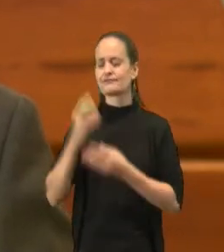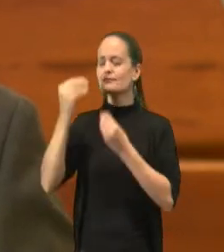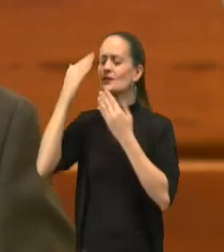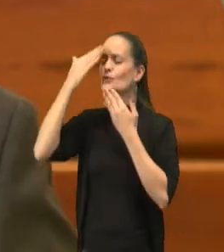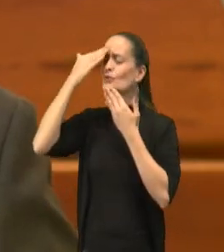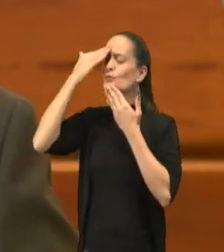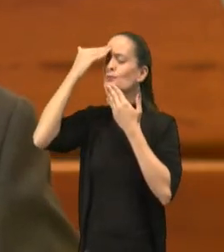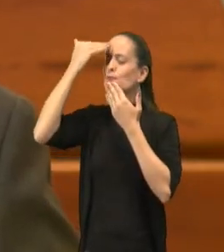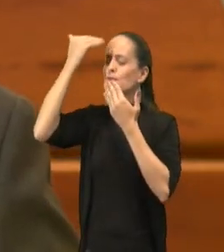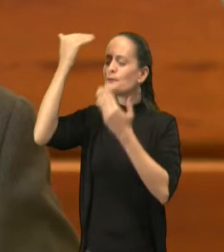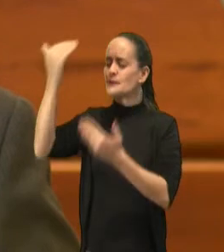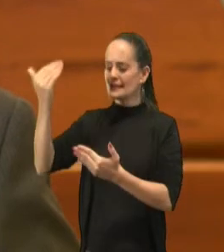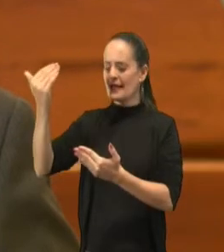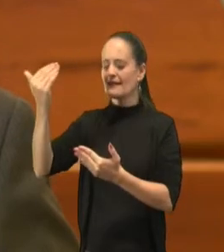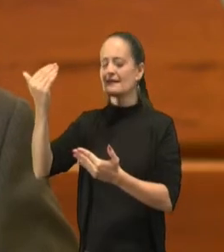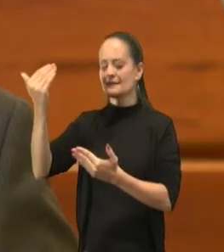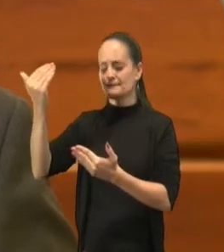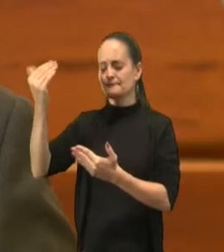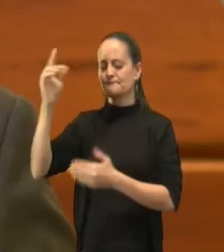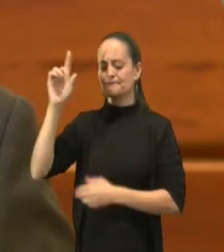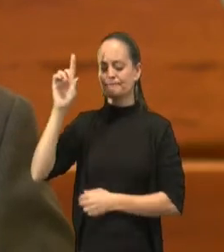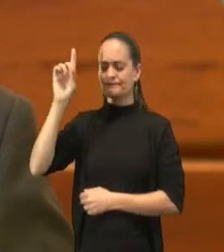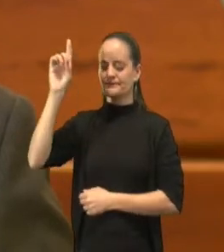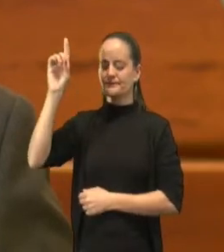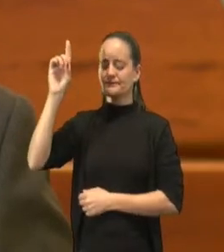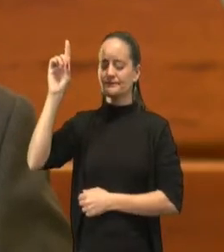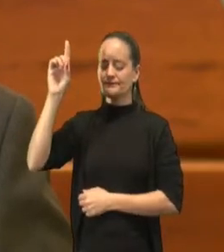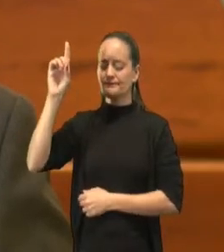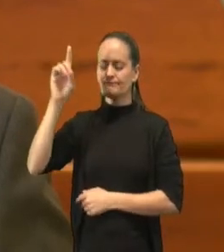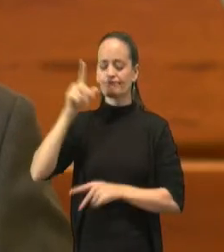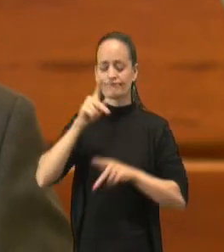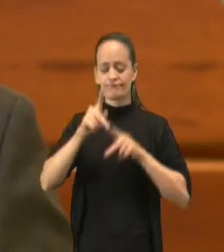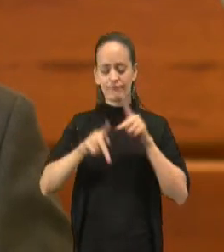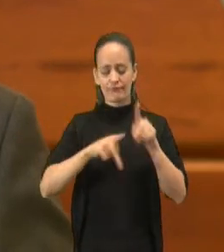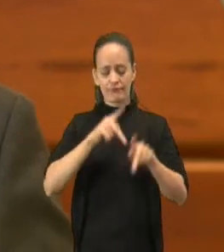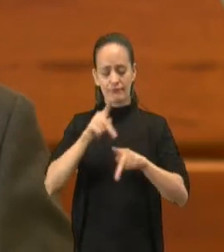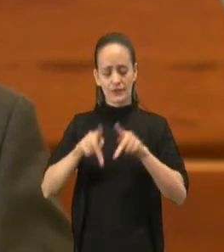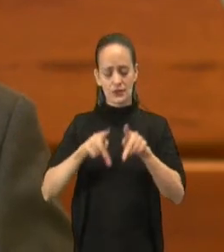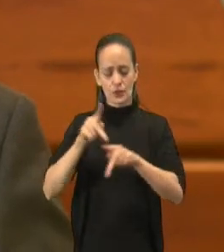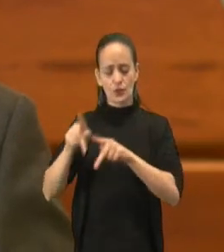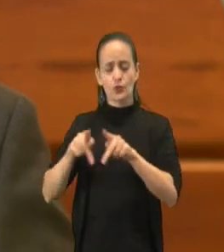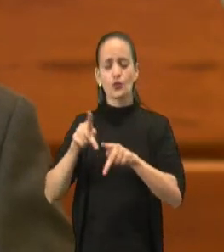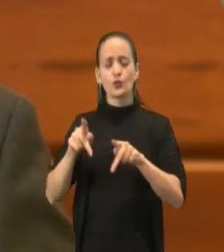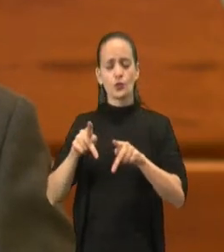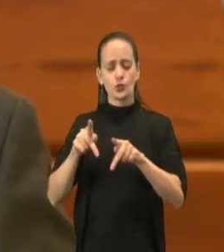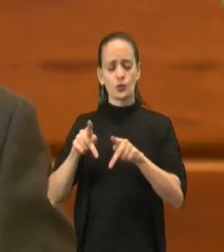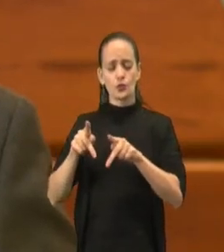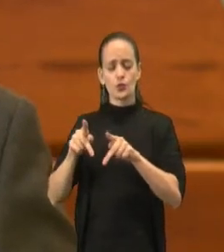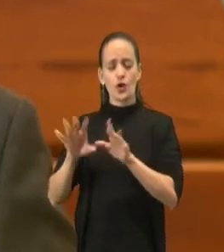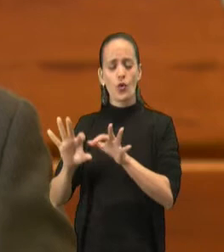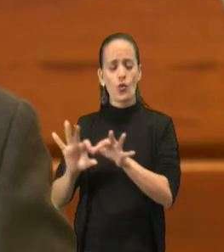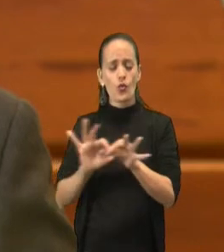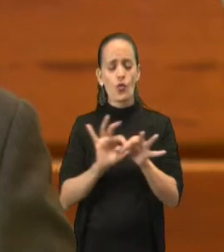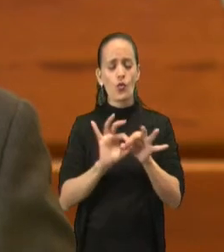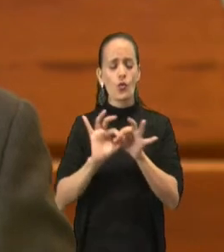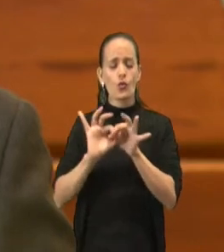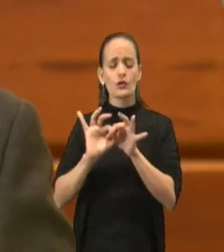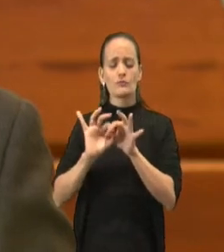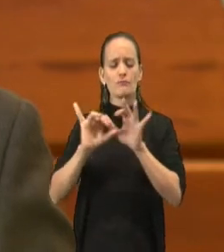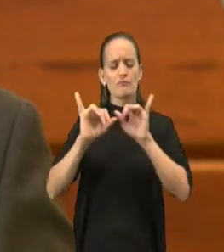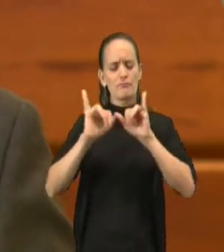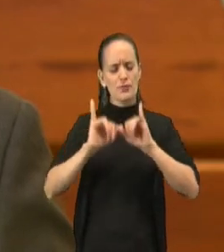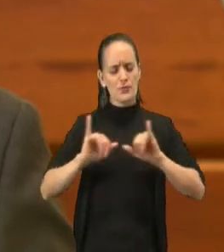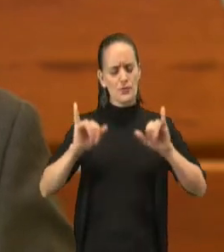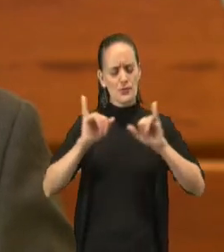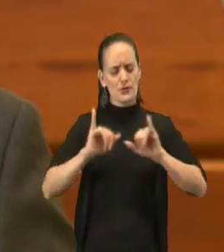Deus, porque mais uma vez o Teu povo, Senhor Deus, se reúne também para proclamar o Teu Evangelho, ó Pai.